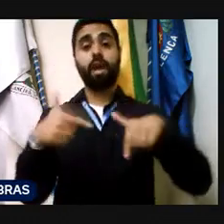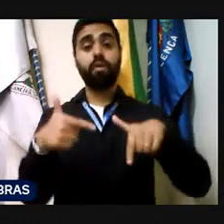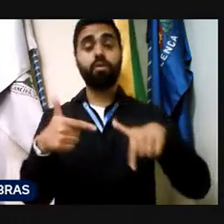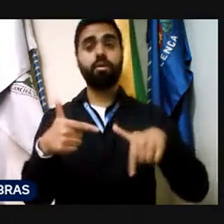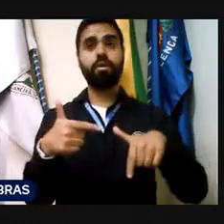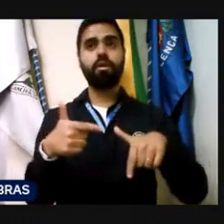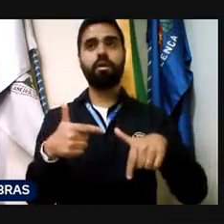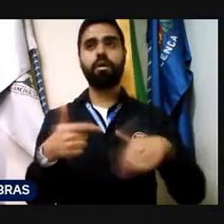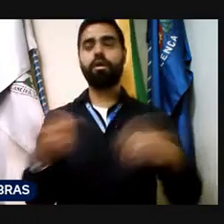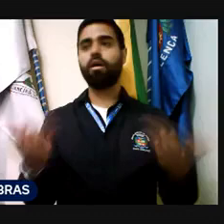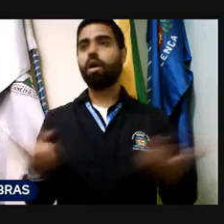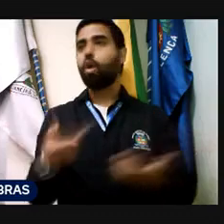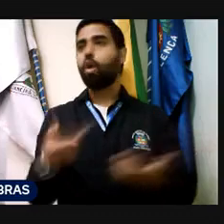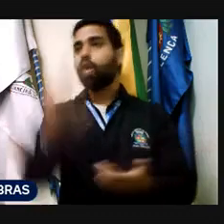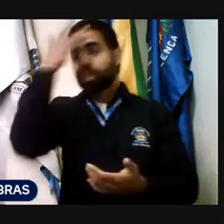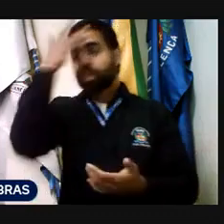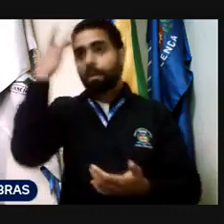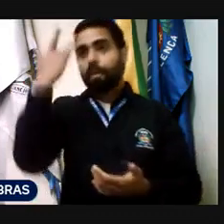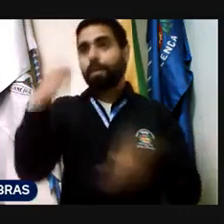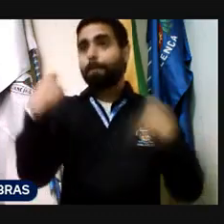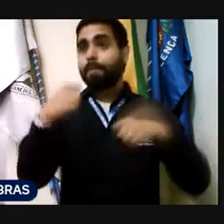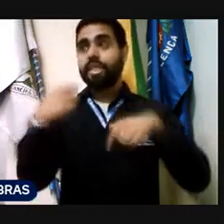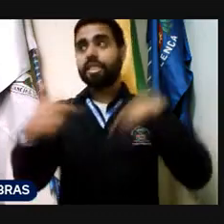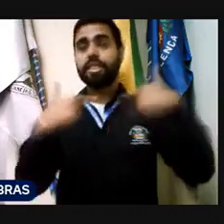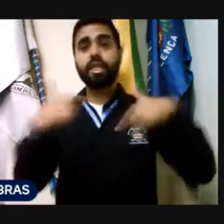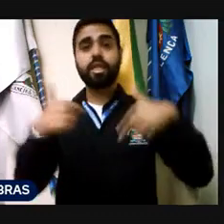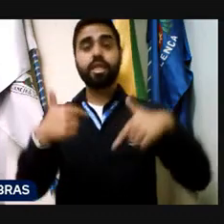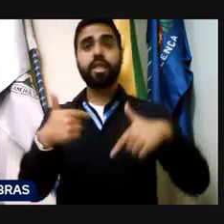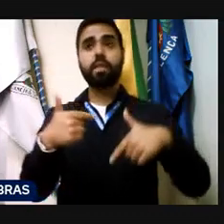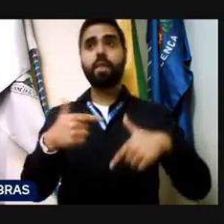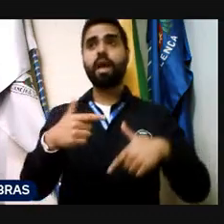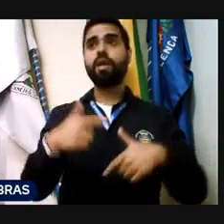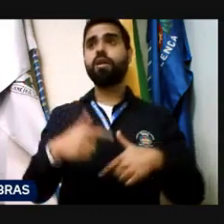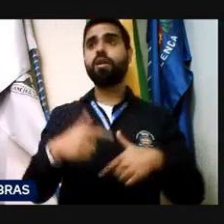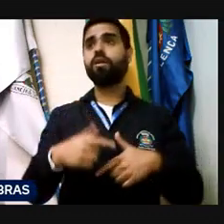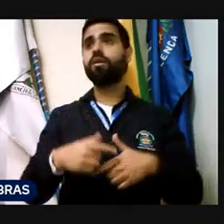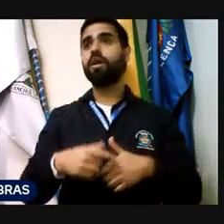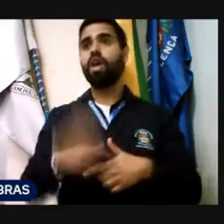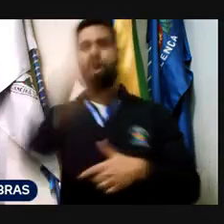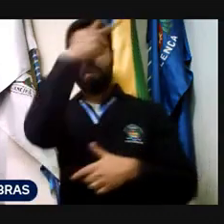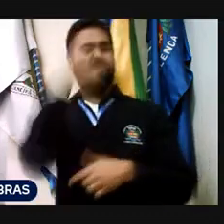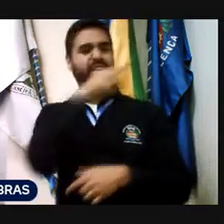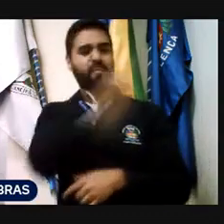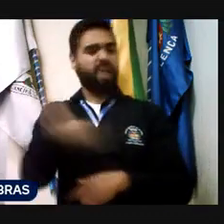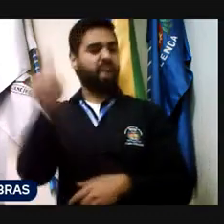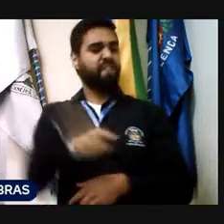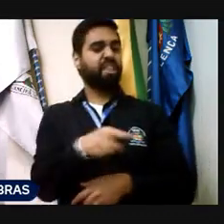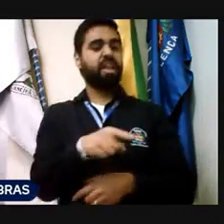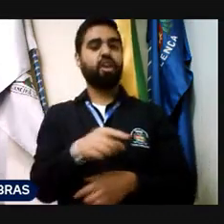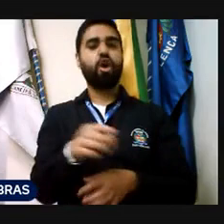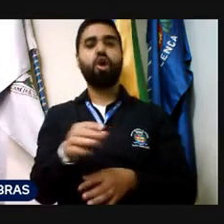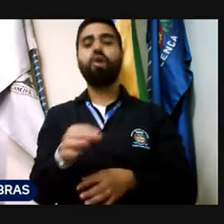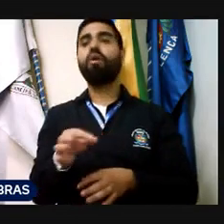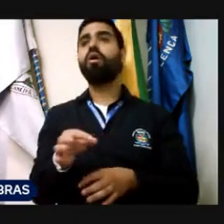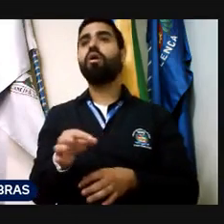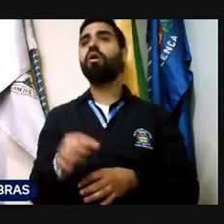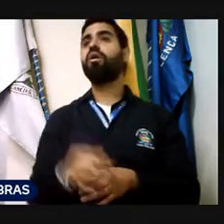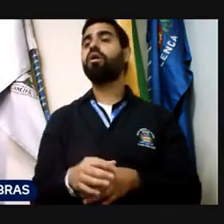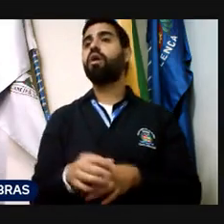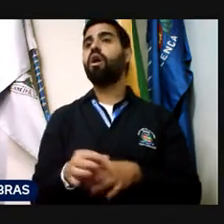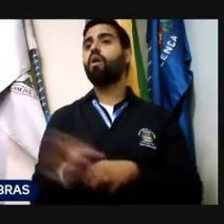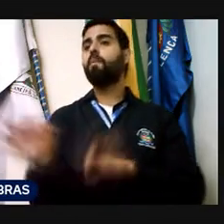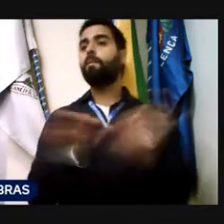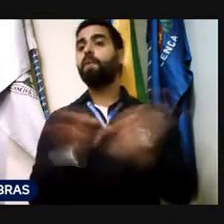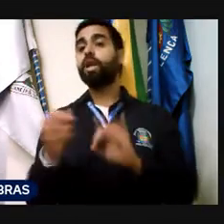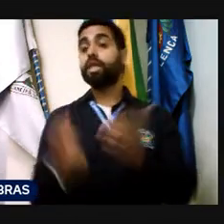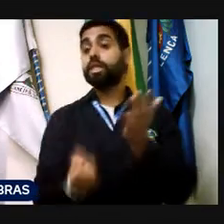gente precisando da maior crise de desemprego do país, da história, e o prefeito vetando um projeto que cria a Semana da